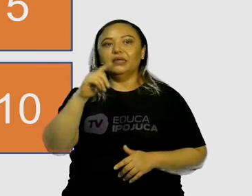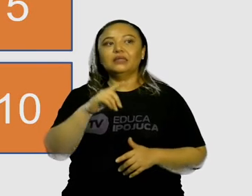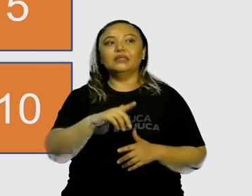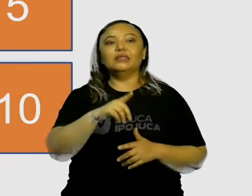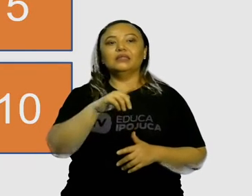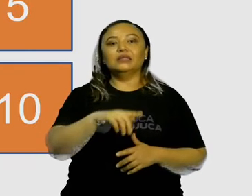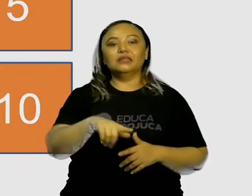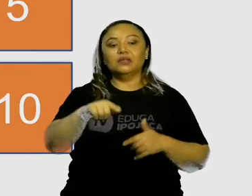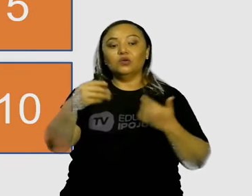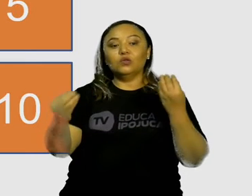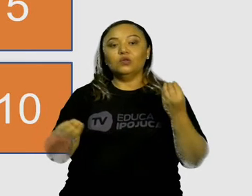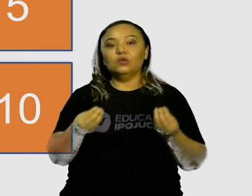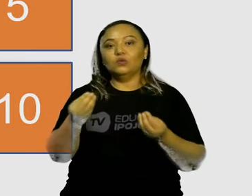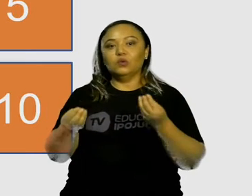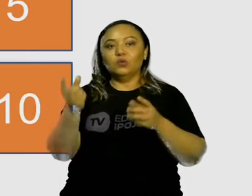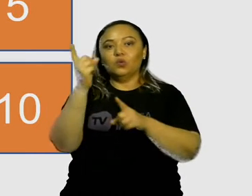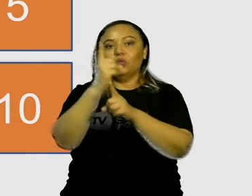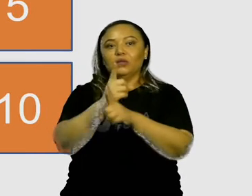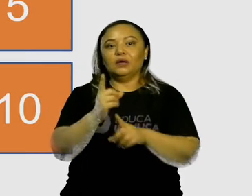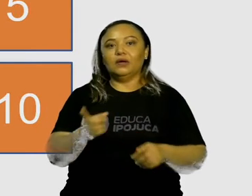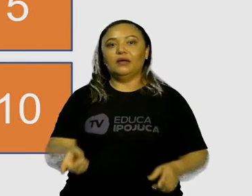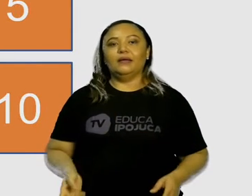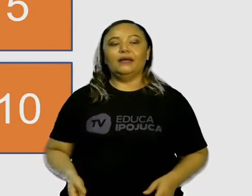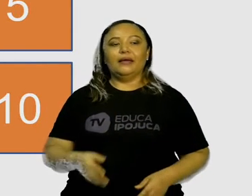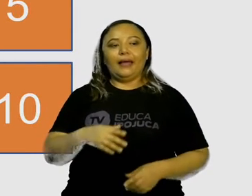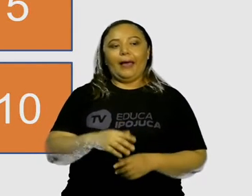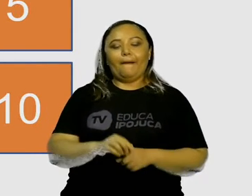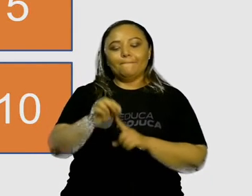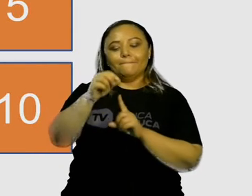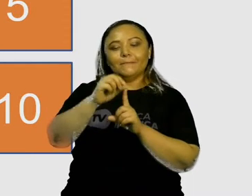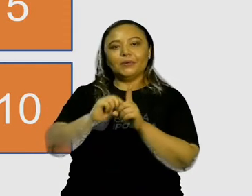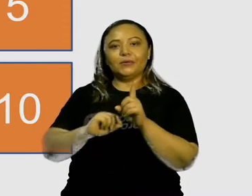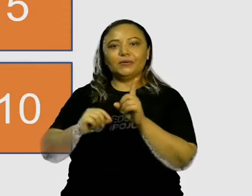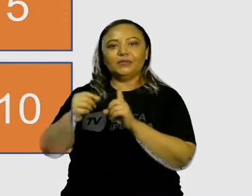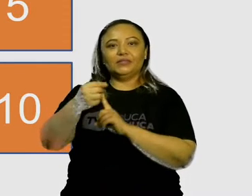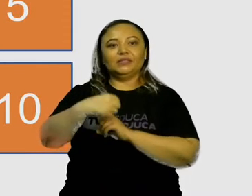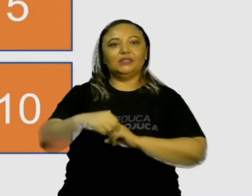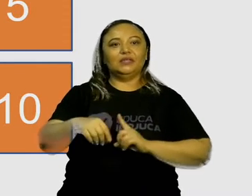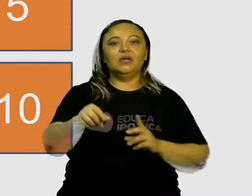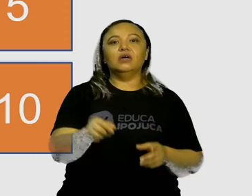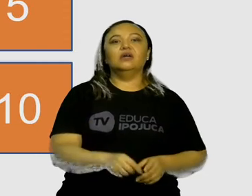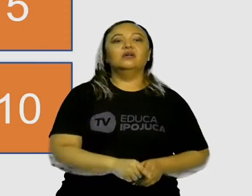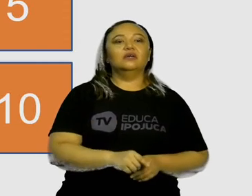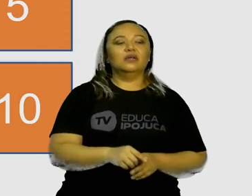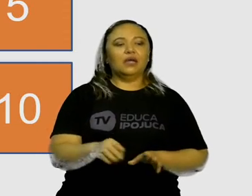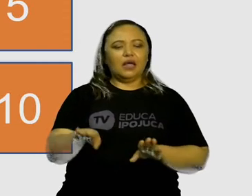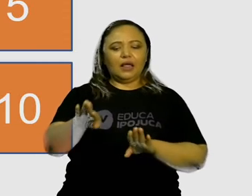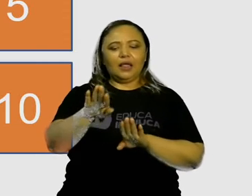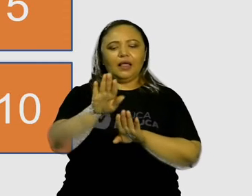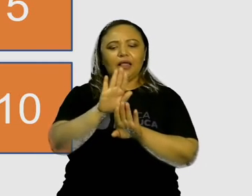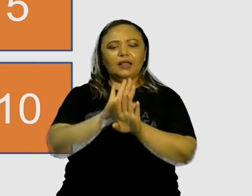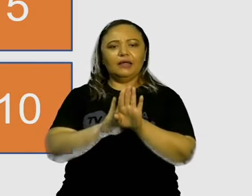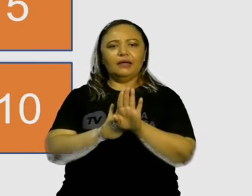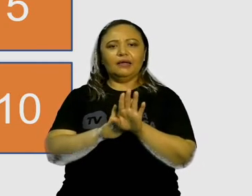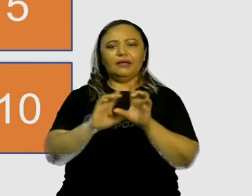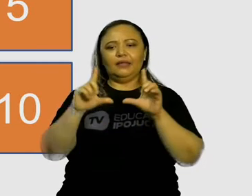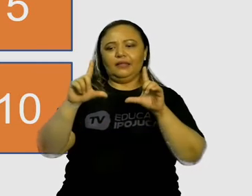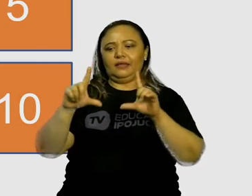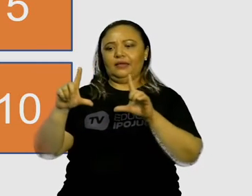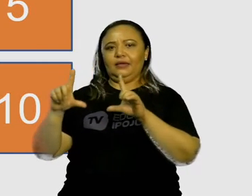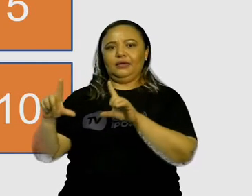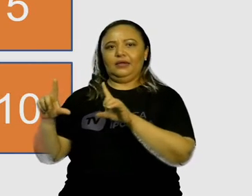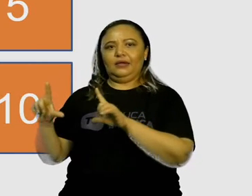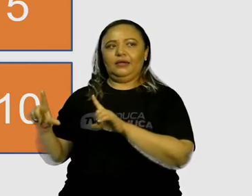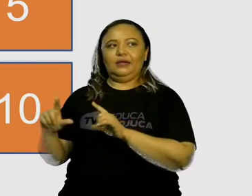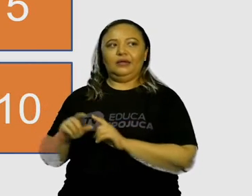de encontrar uma banana bem atrás essas plaquinhas vamos